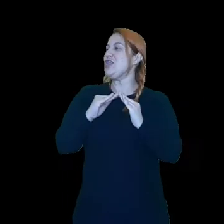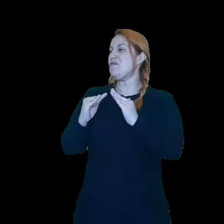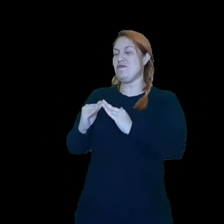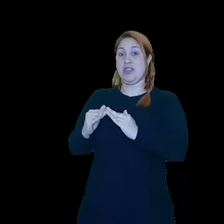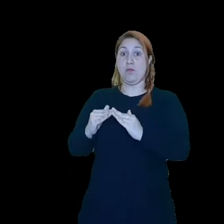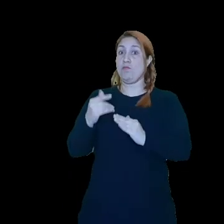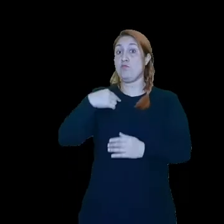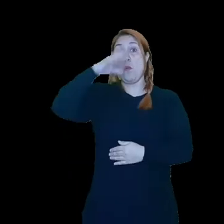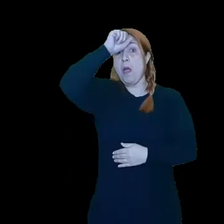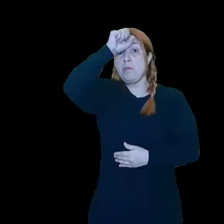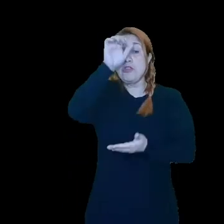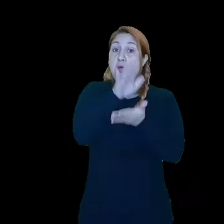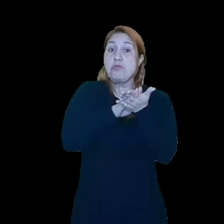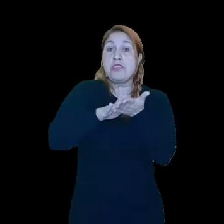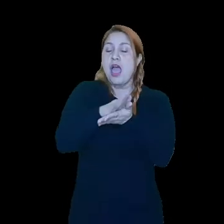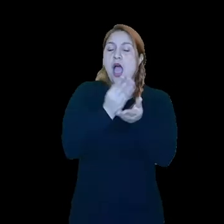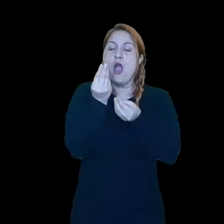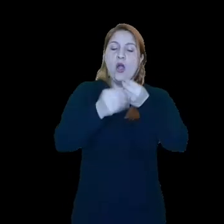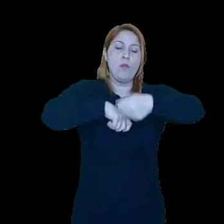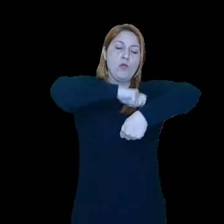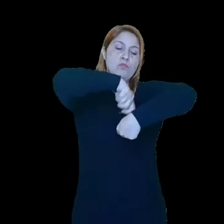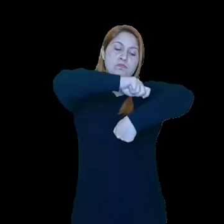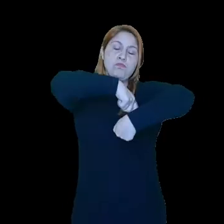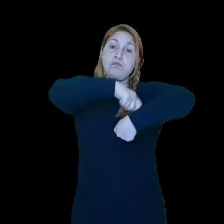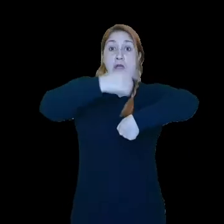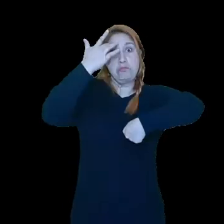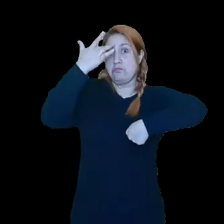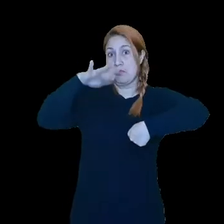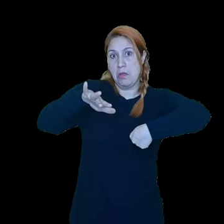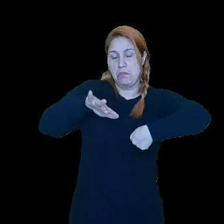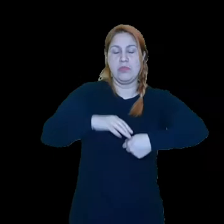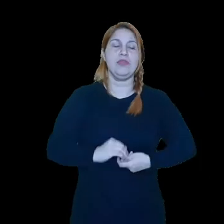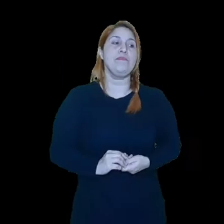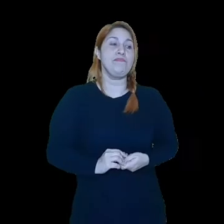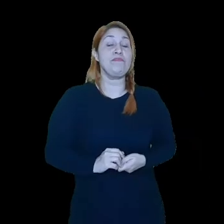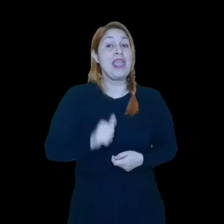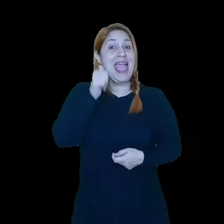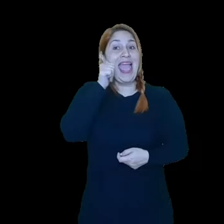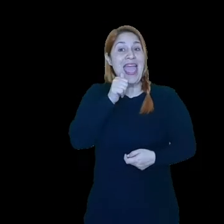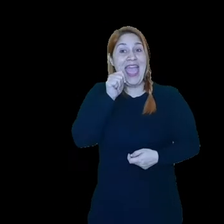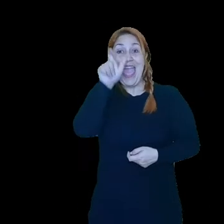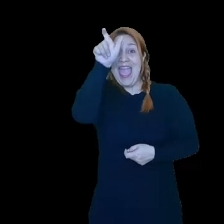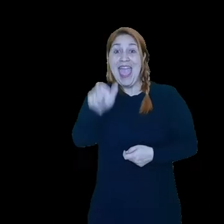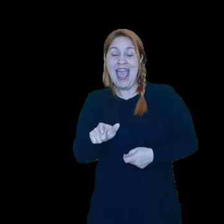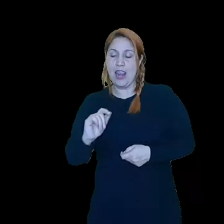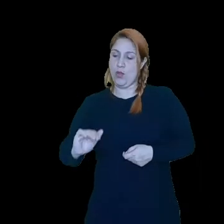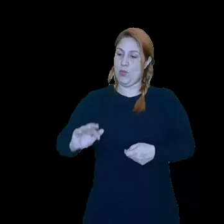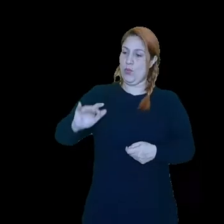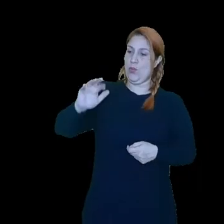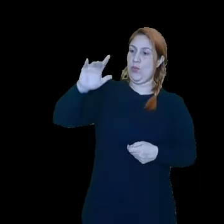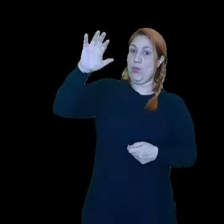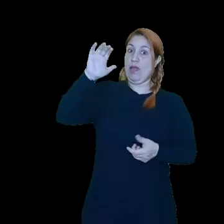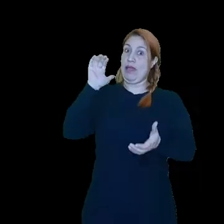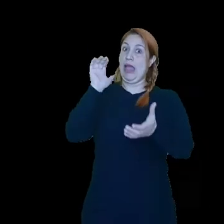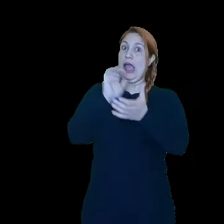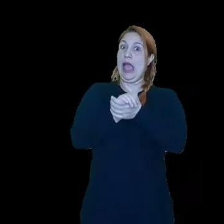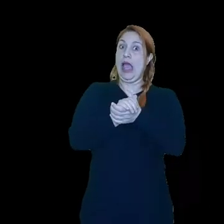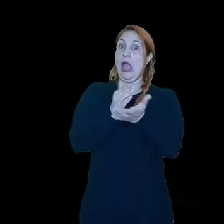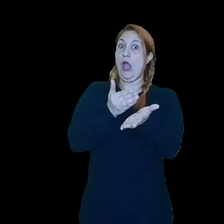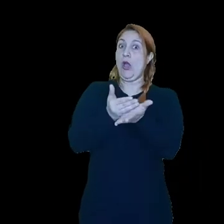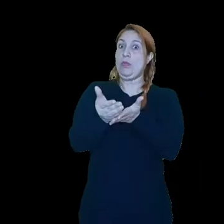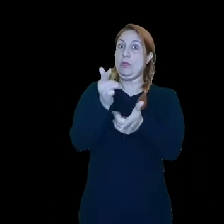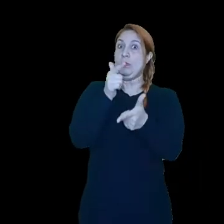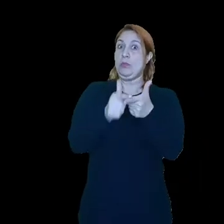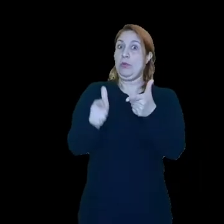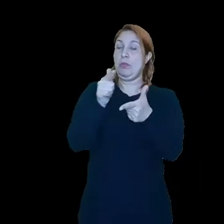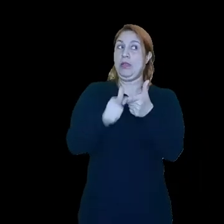pratos saborosos. Quando Maria Angula se casou, começaram seus problemas. No primeiro dia,